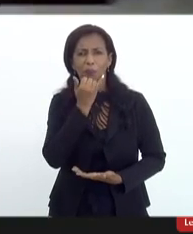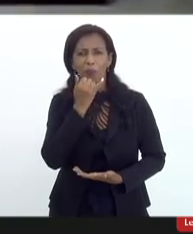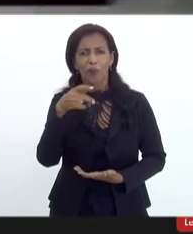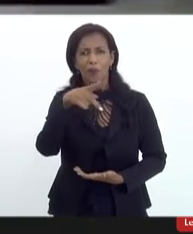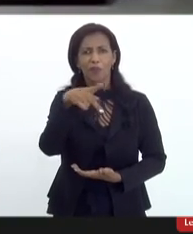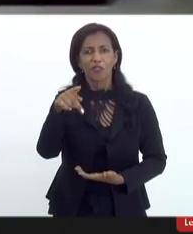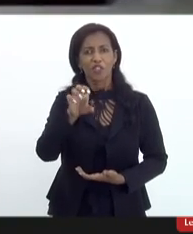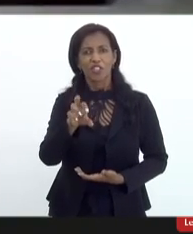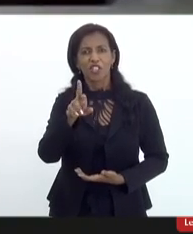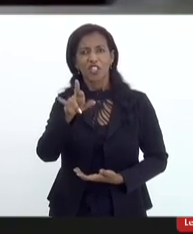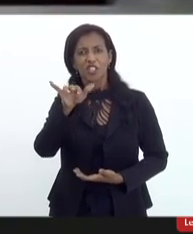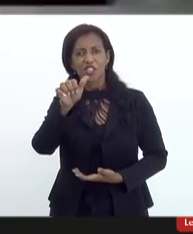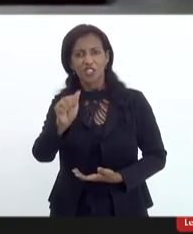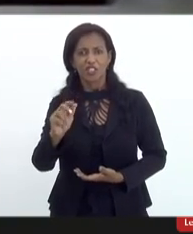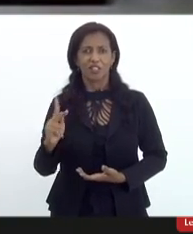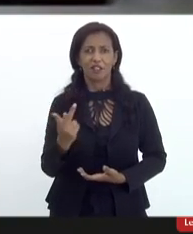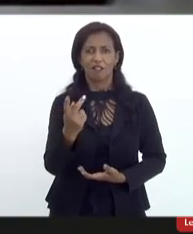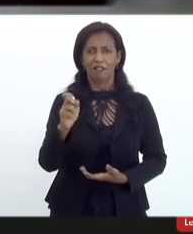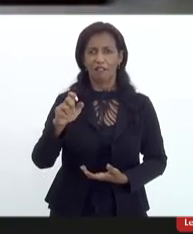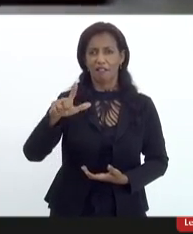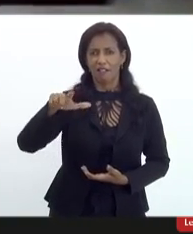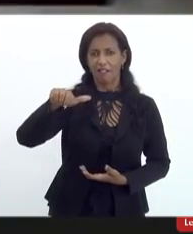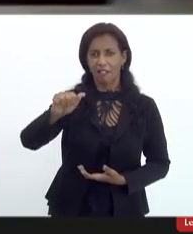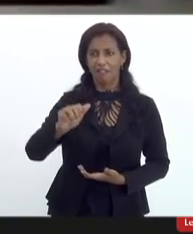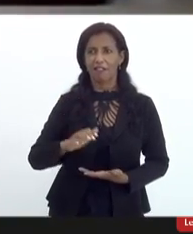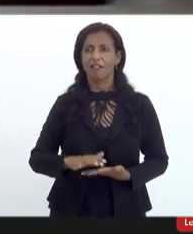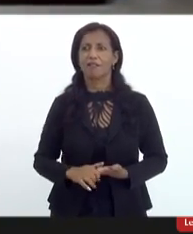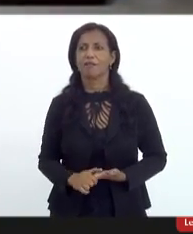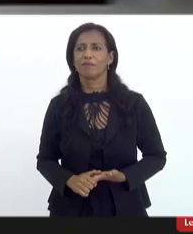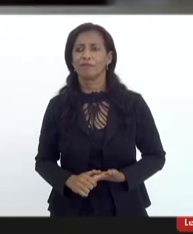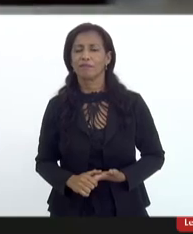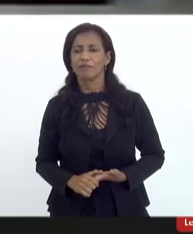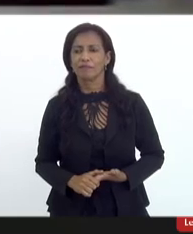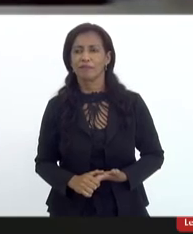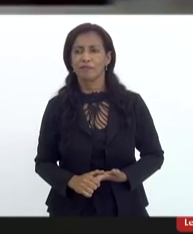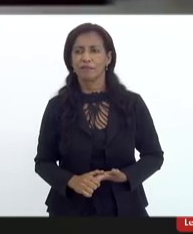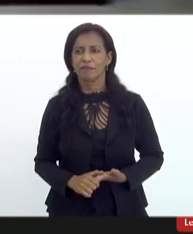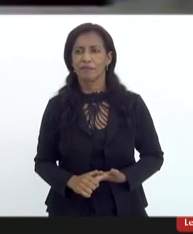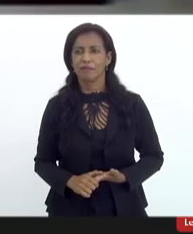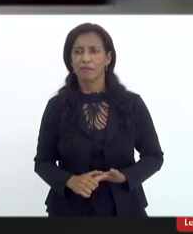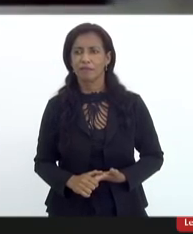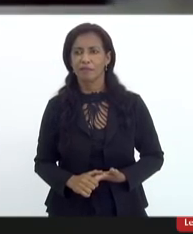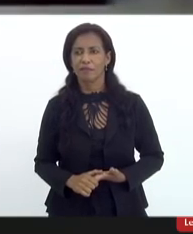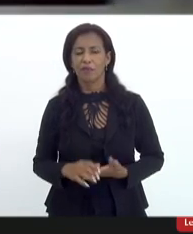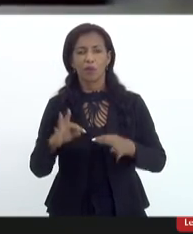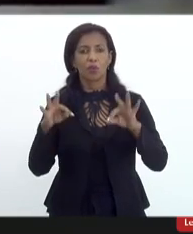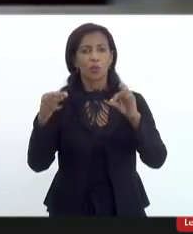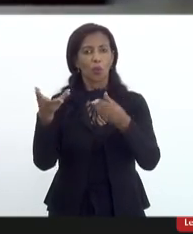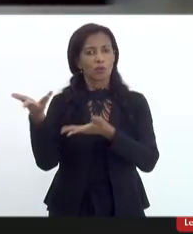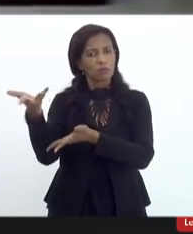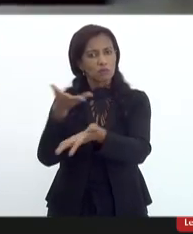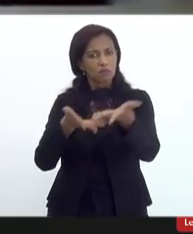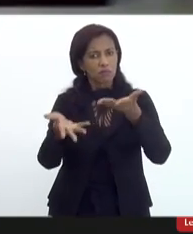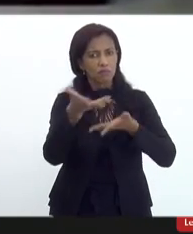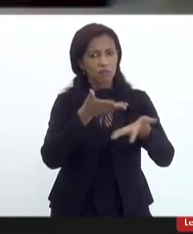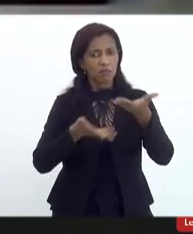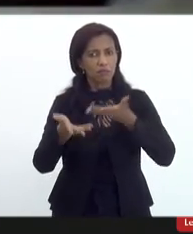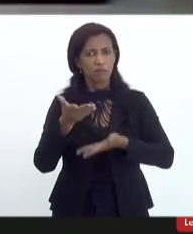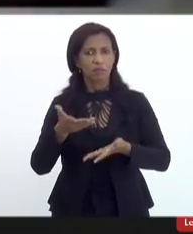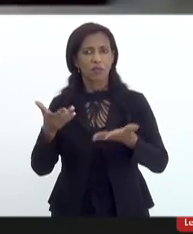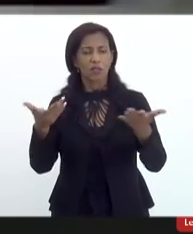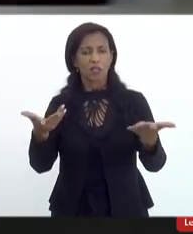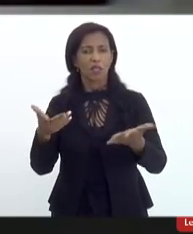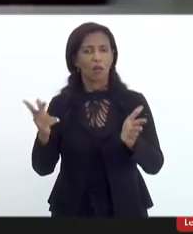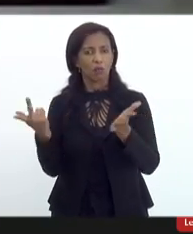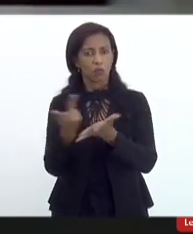professora Cristina, professora Helena, daí Adriana, e de todas as participações que foram feitas pelo